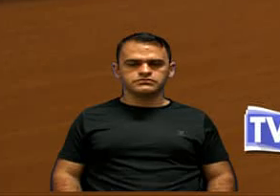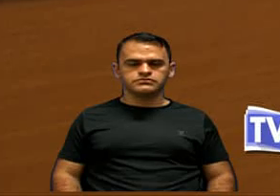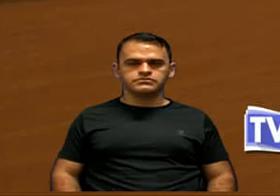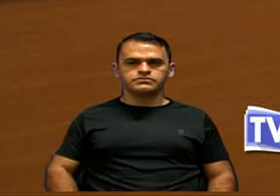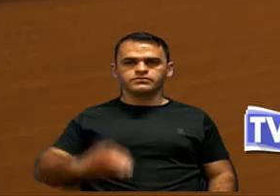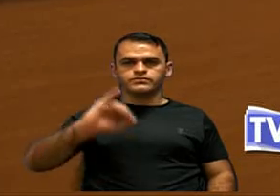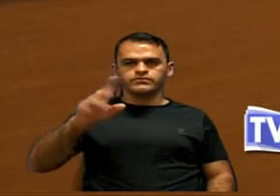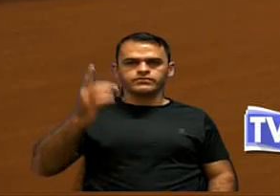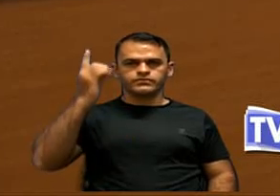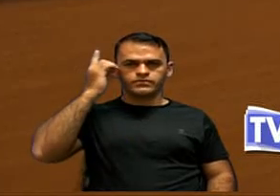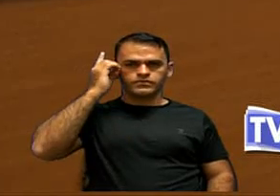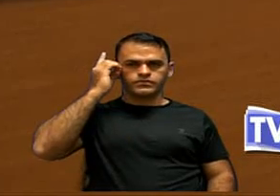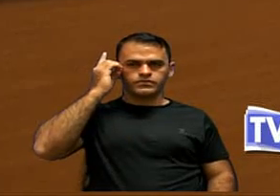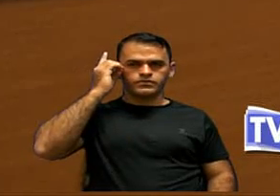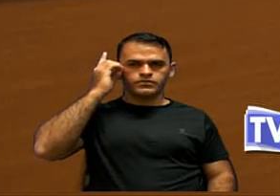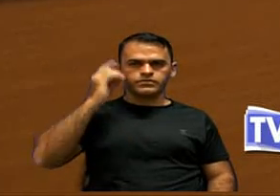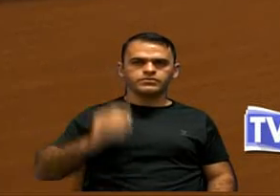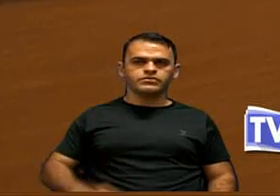João Donizete,